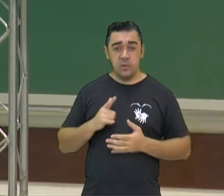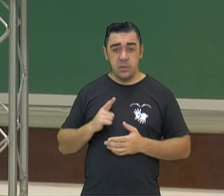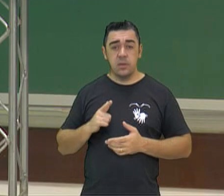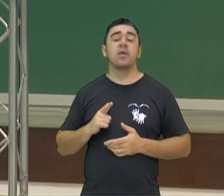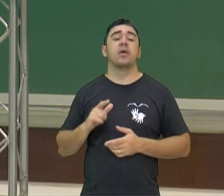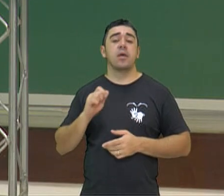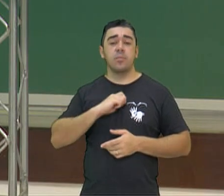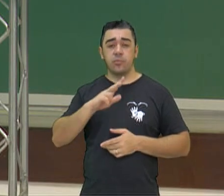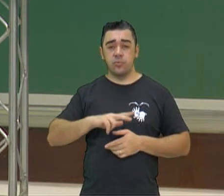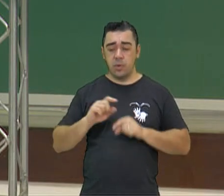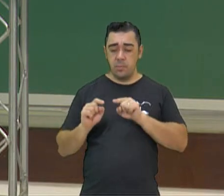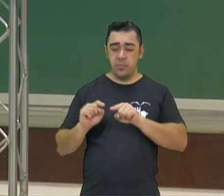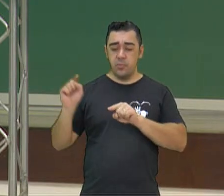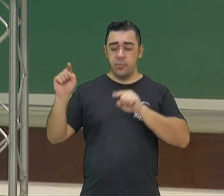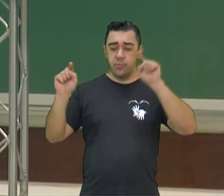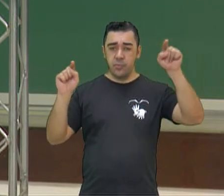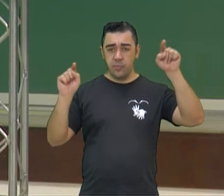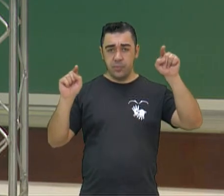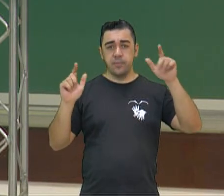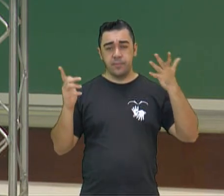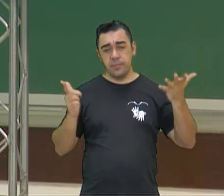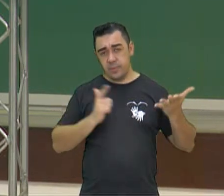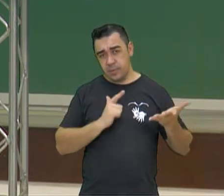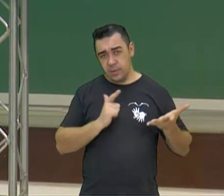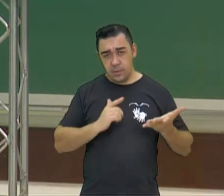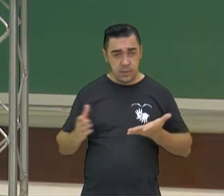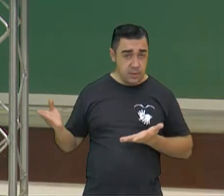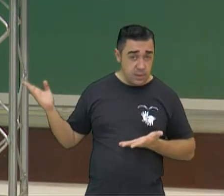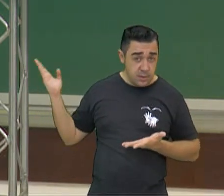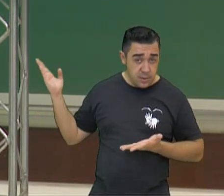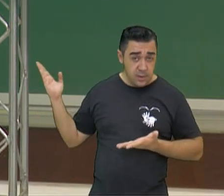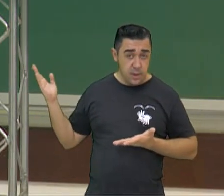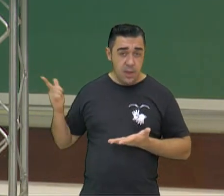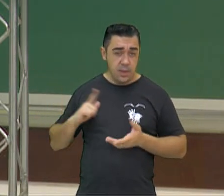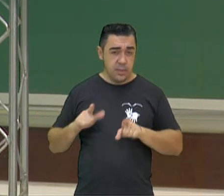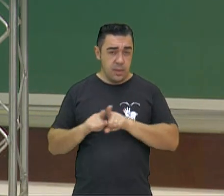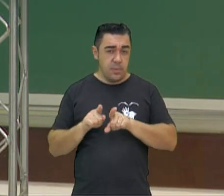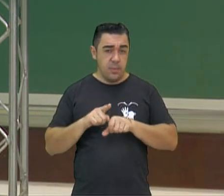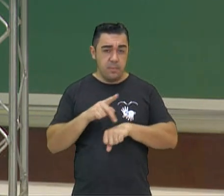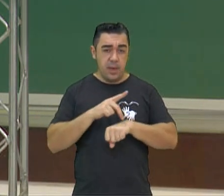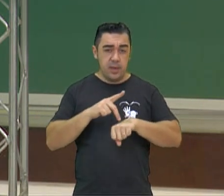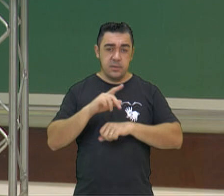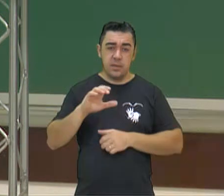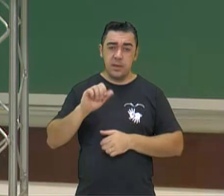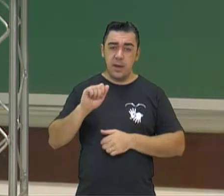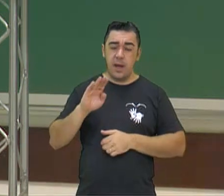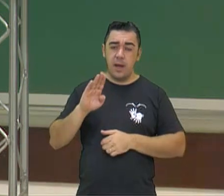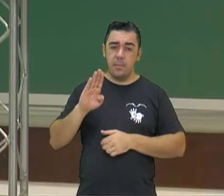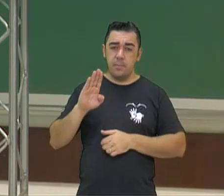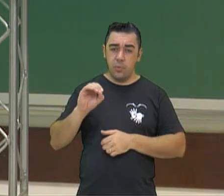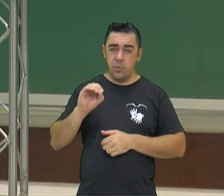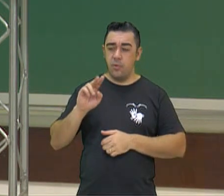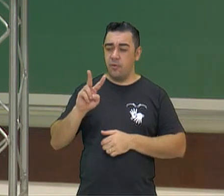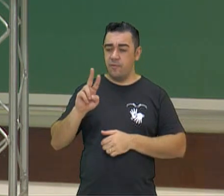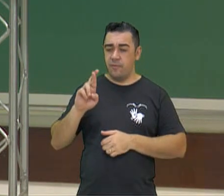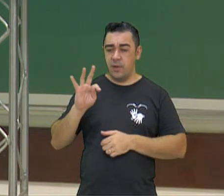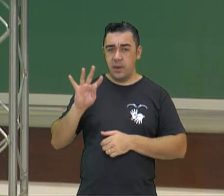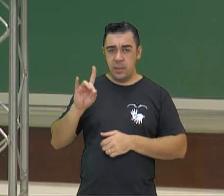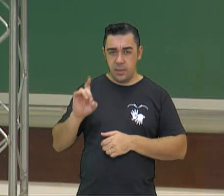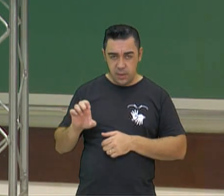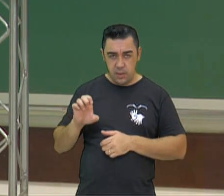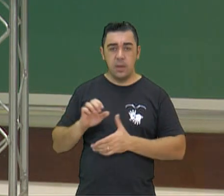Cabo Verde, os cabo-verdianos, como eles falam que são cabo-verdianos, o gentílico